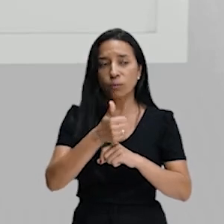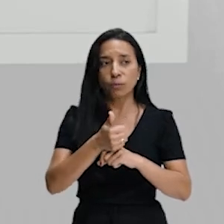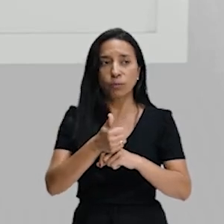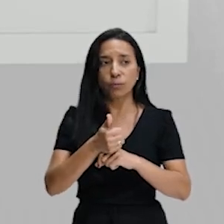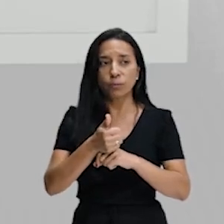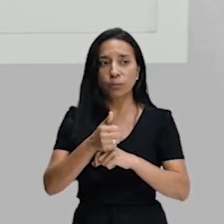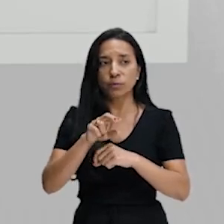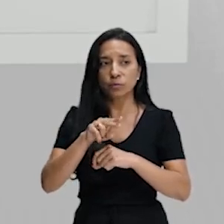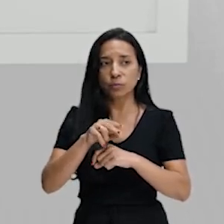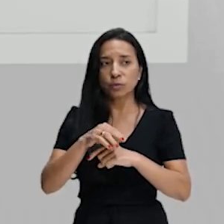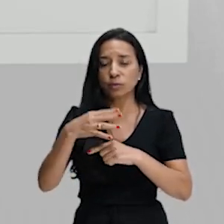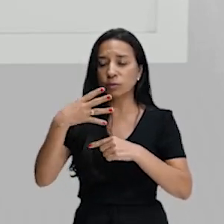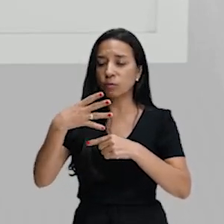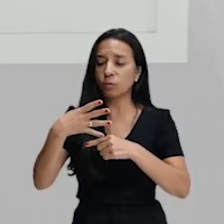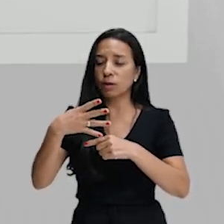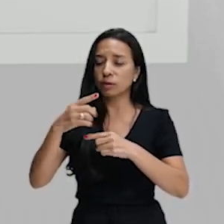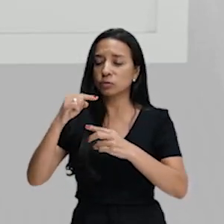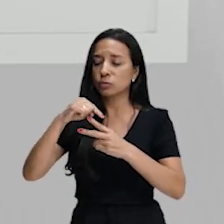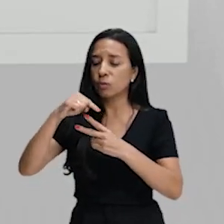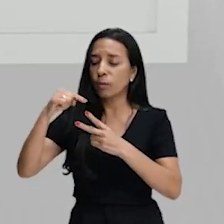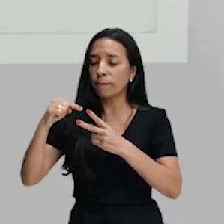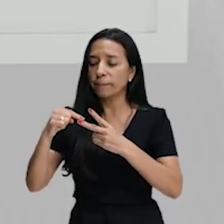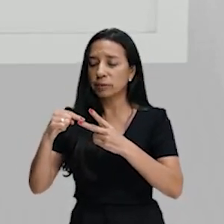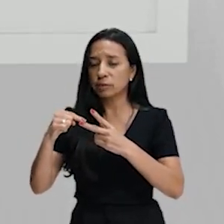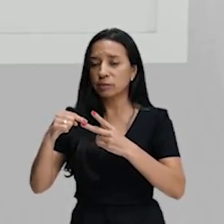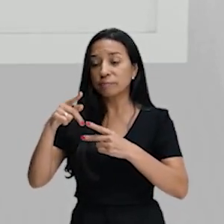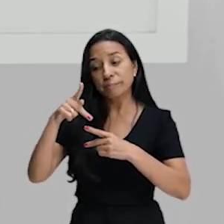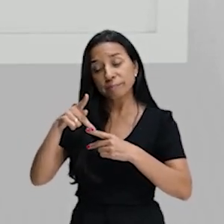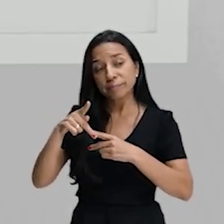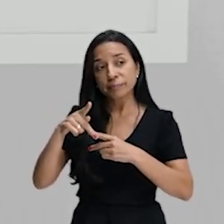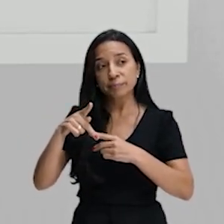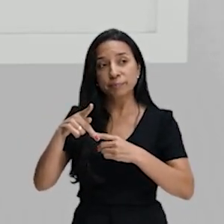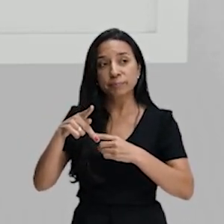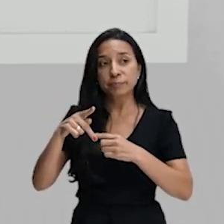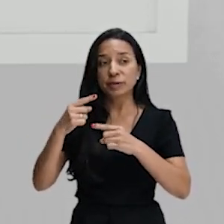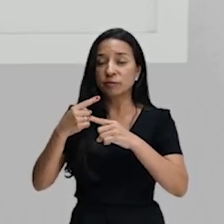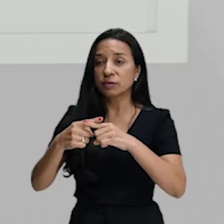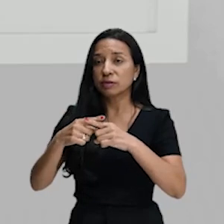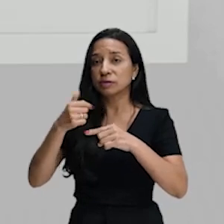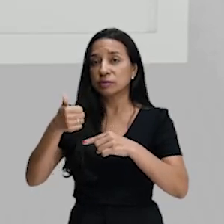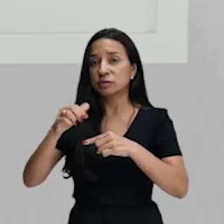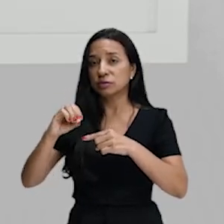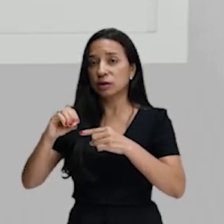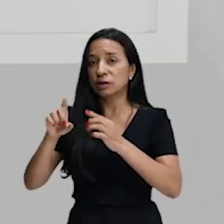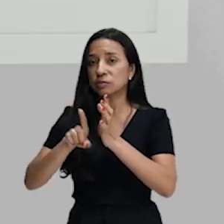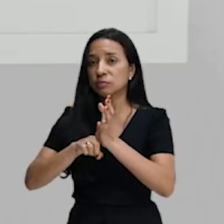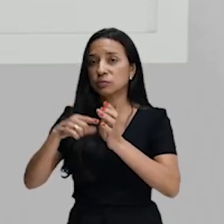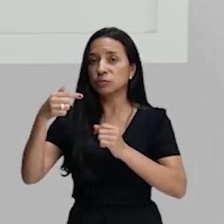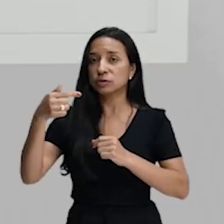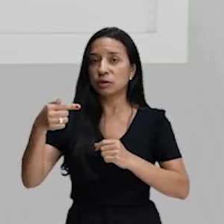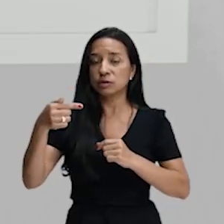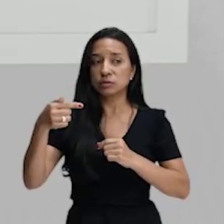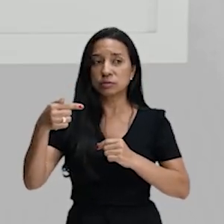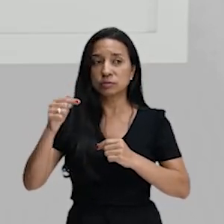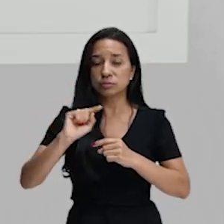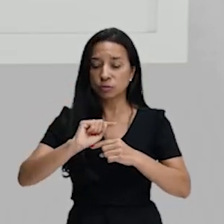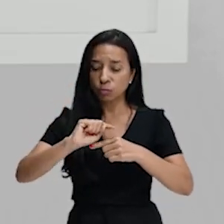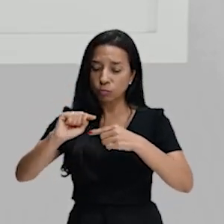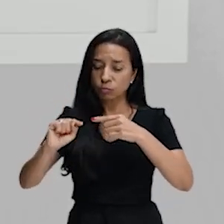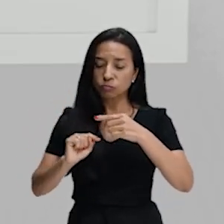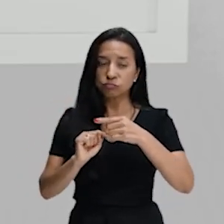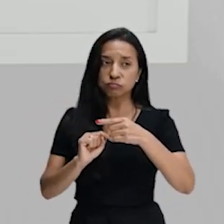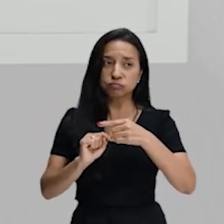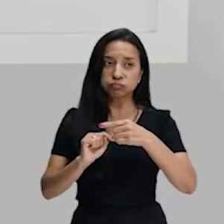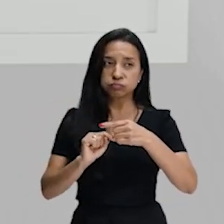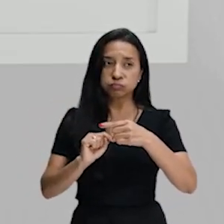4π vezes 10 elevado a menos 7. A corrente, que é 6 amperes,